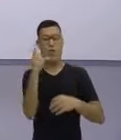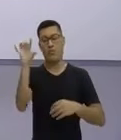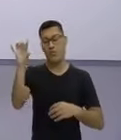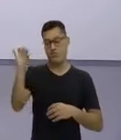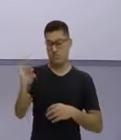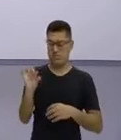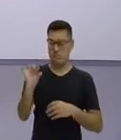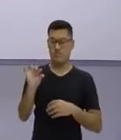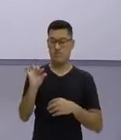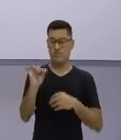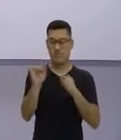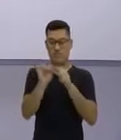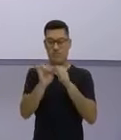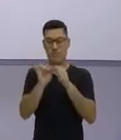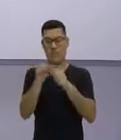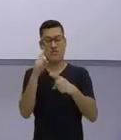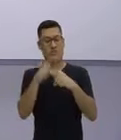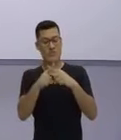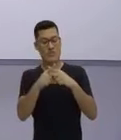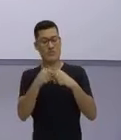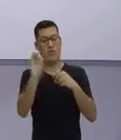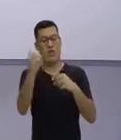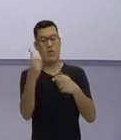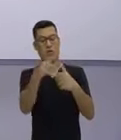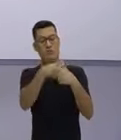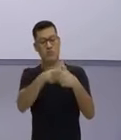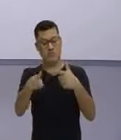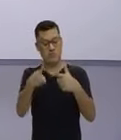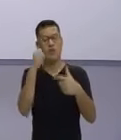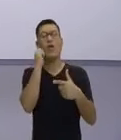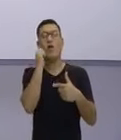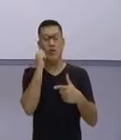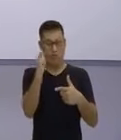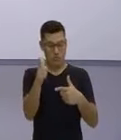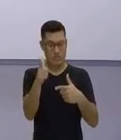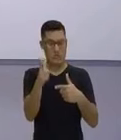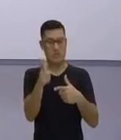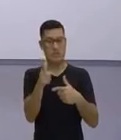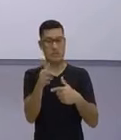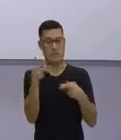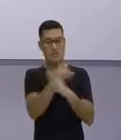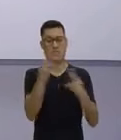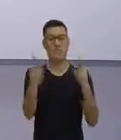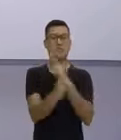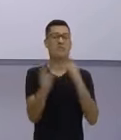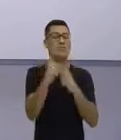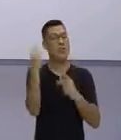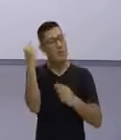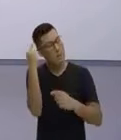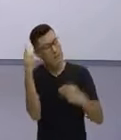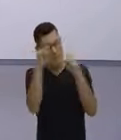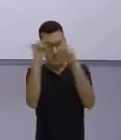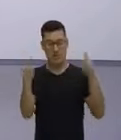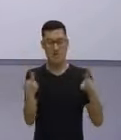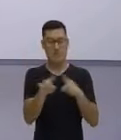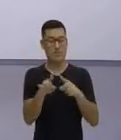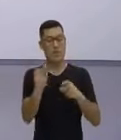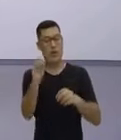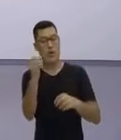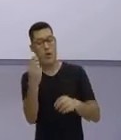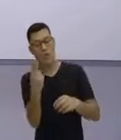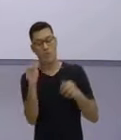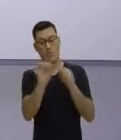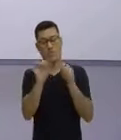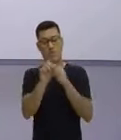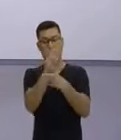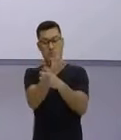através de quem? De multiplicações ou divisões. E aí tu consegue estruturar ou uma tabela ou pensar na potência. Lembrando que depois vai,